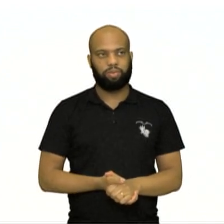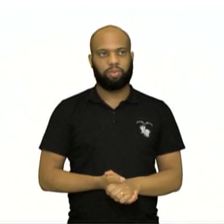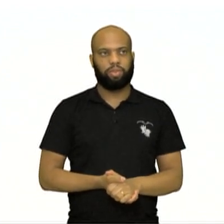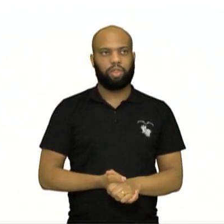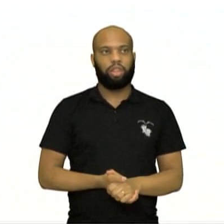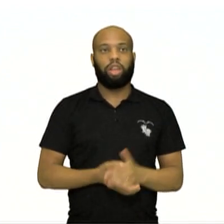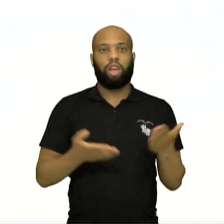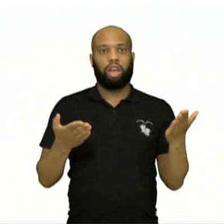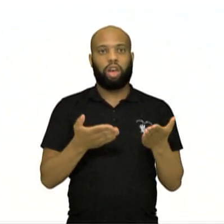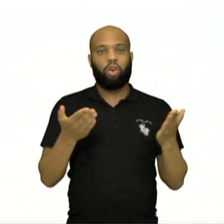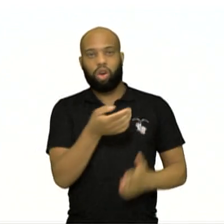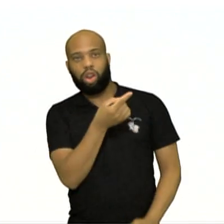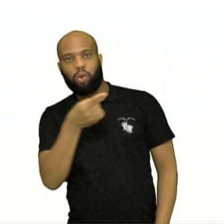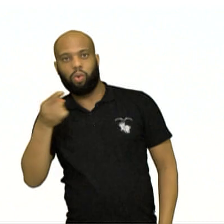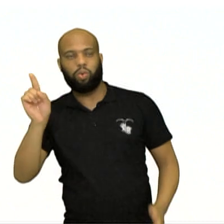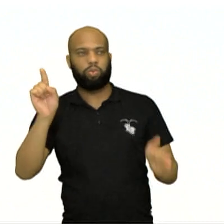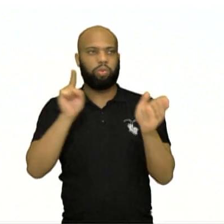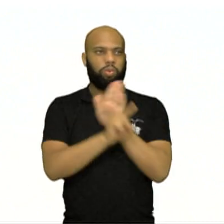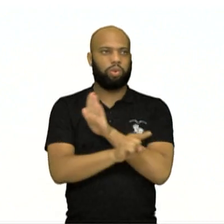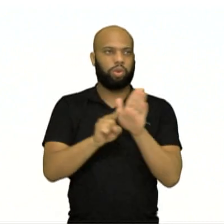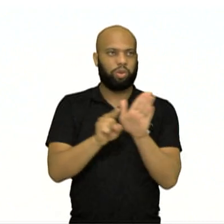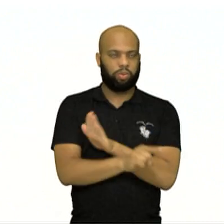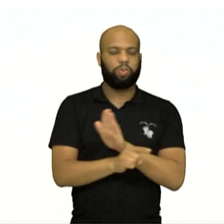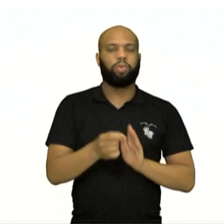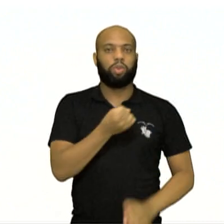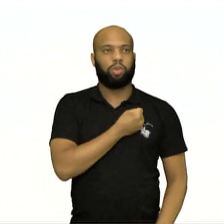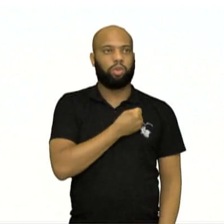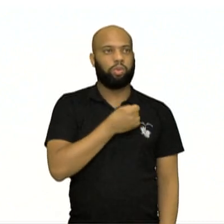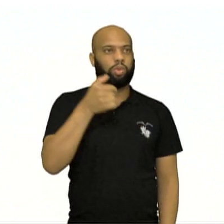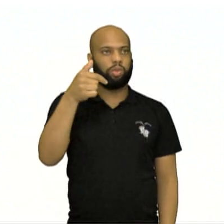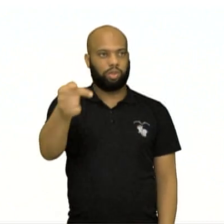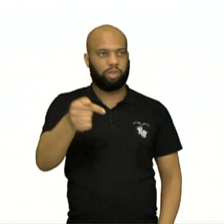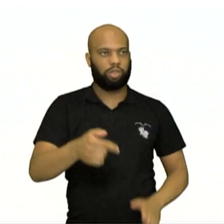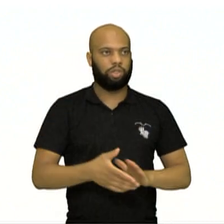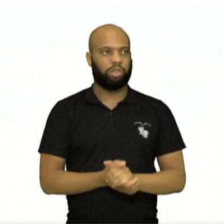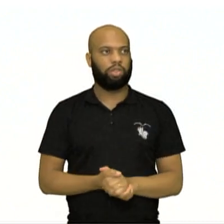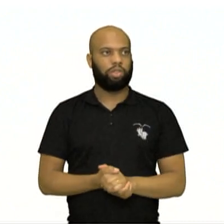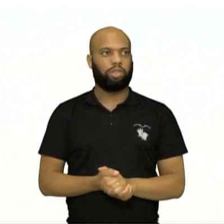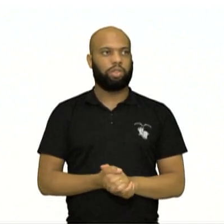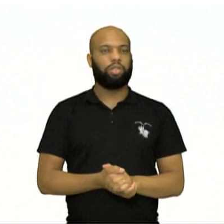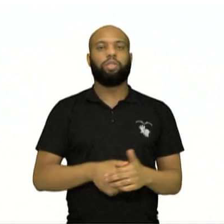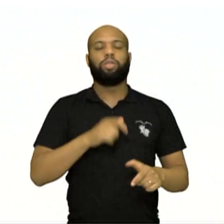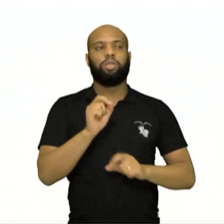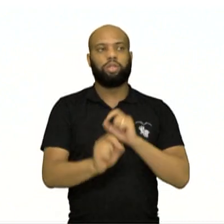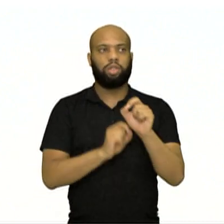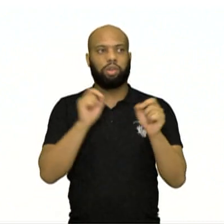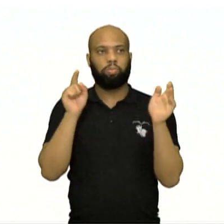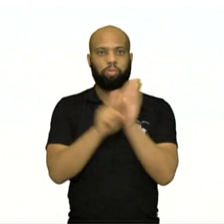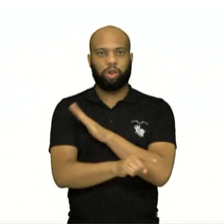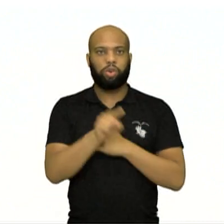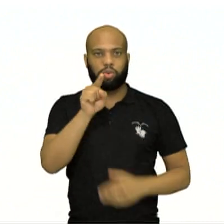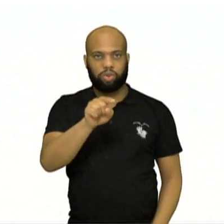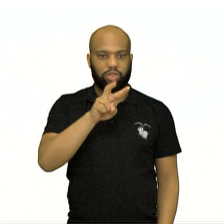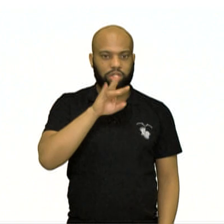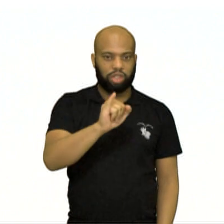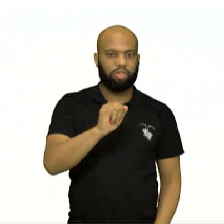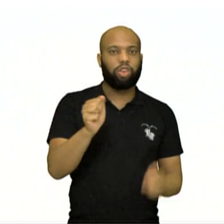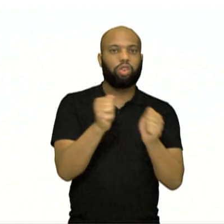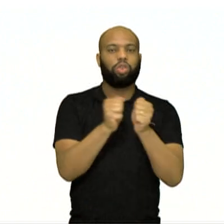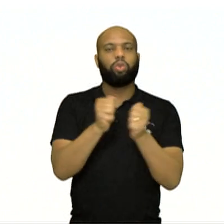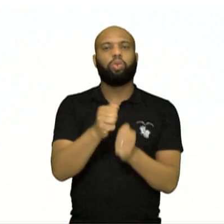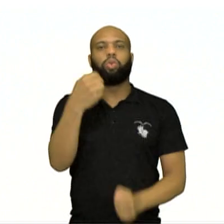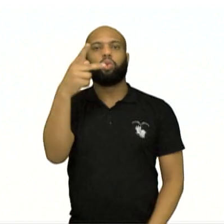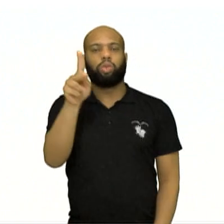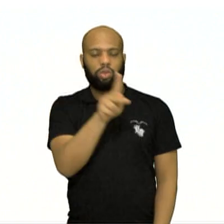E o último exercício, o question 7, a questão 7, vai ser uma questão para você tratar com o seu